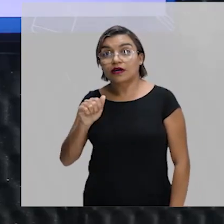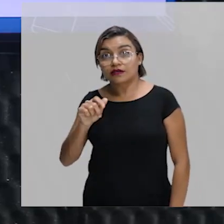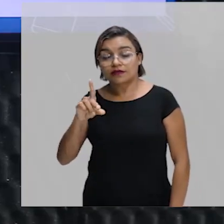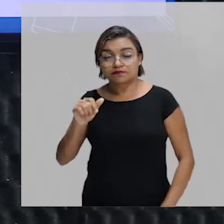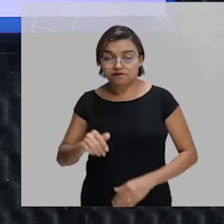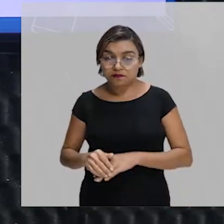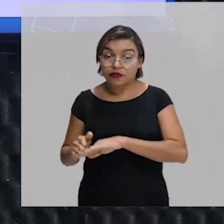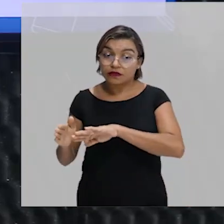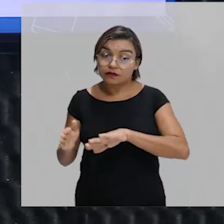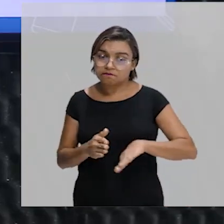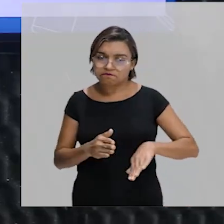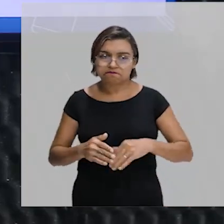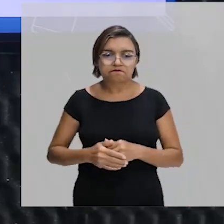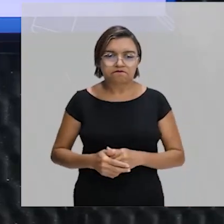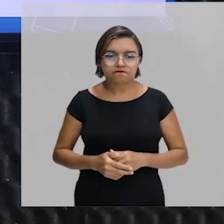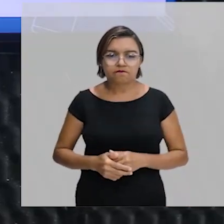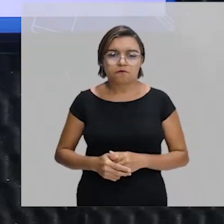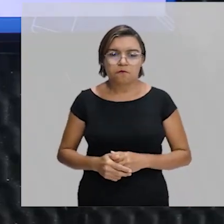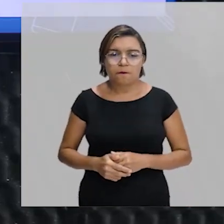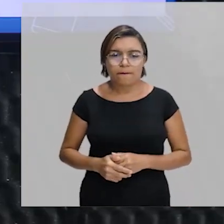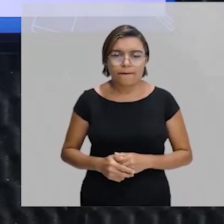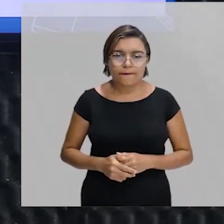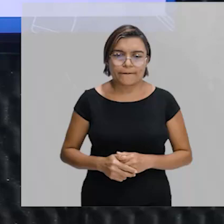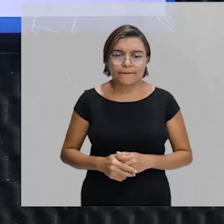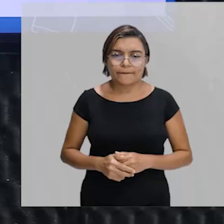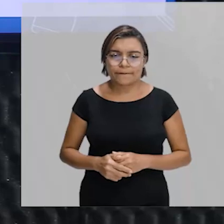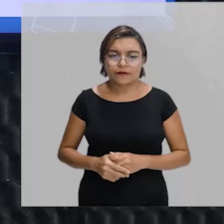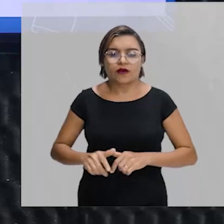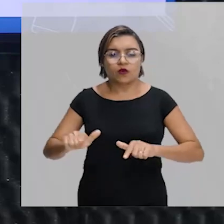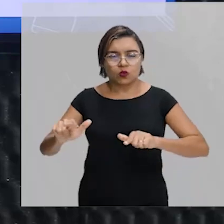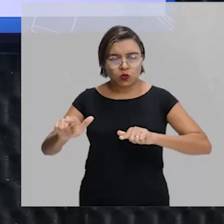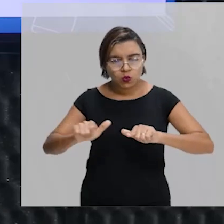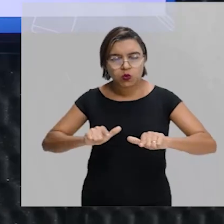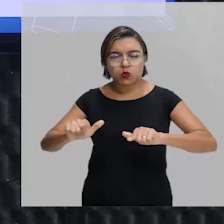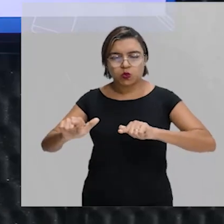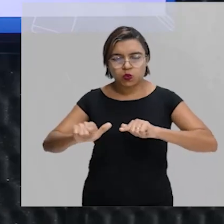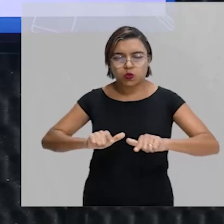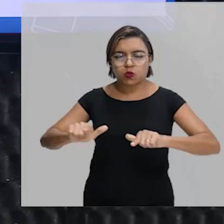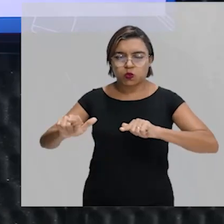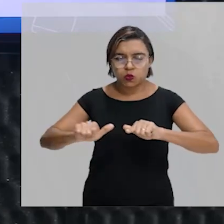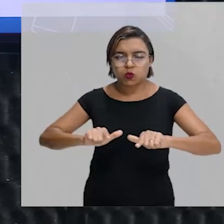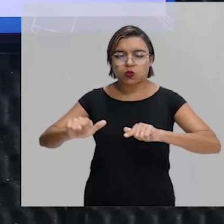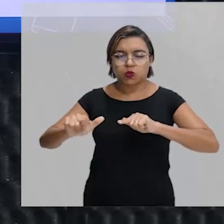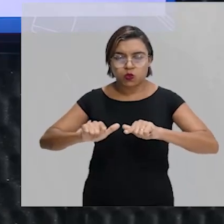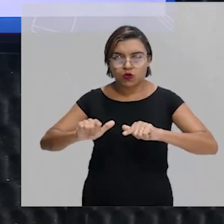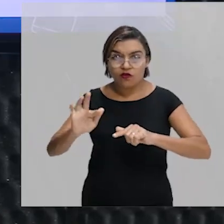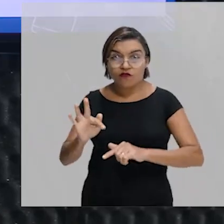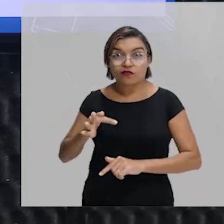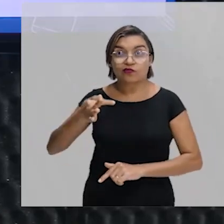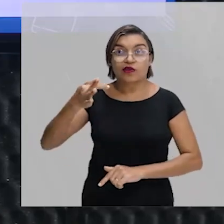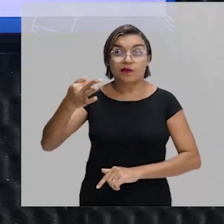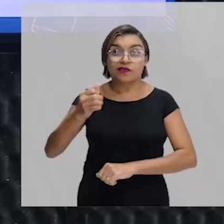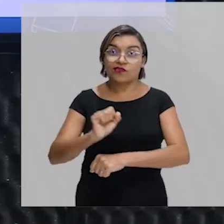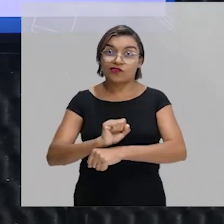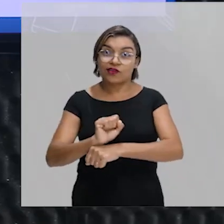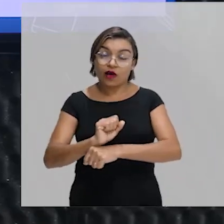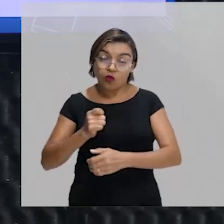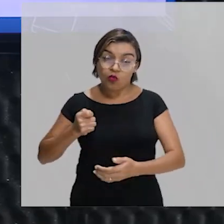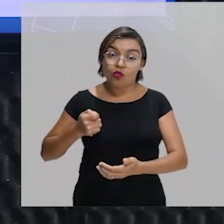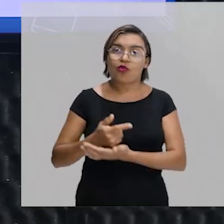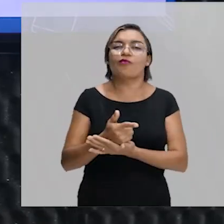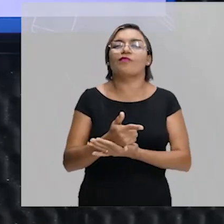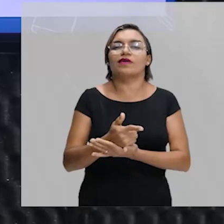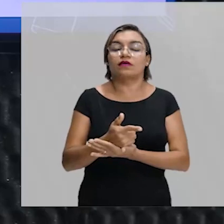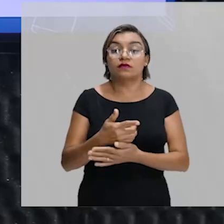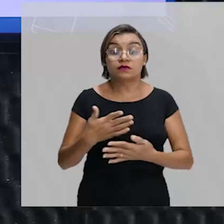mucho para comprarme um auto. Trabalho muito para poder comprar um carro para mim mesmo. Olha só